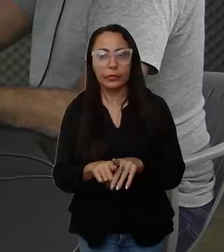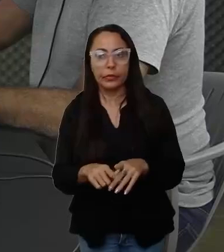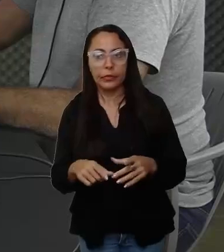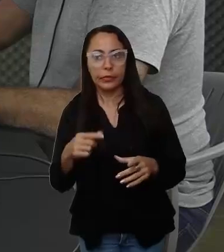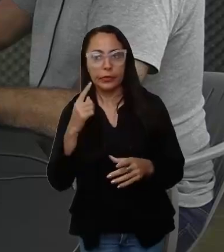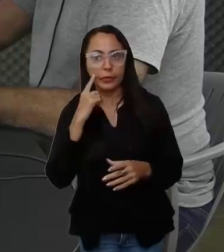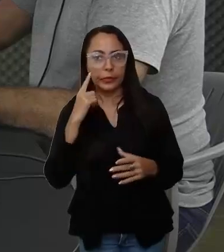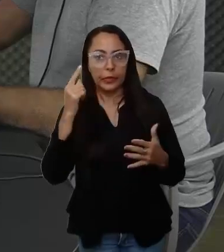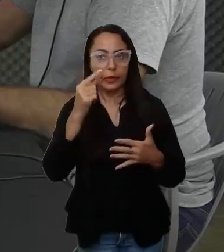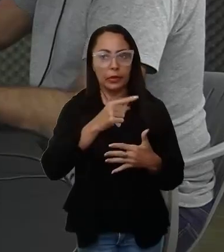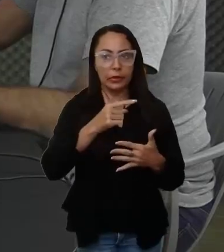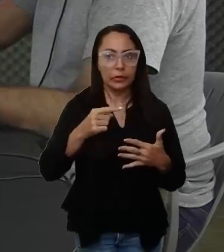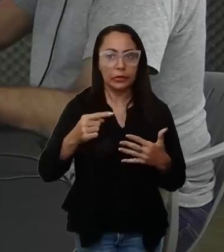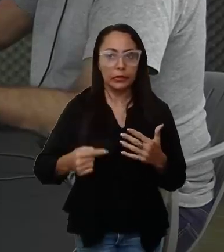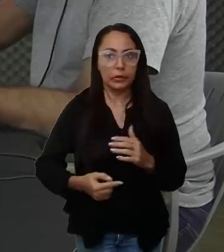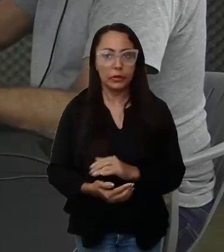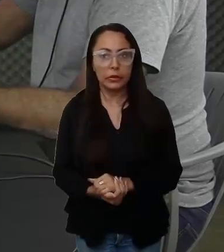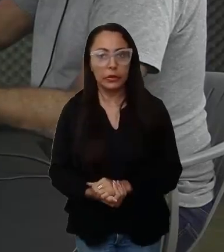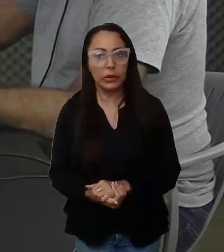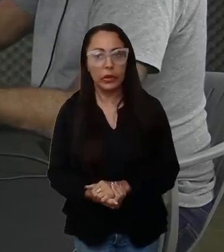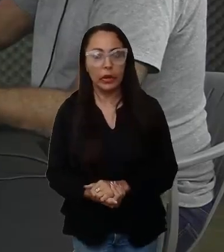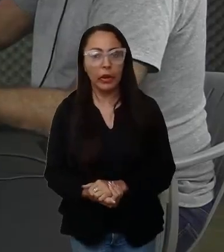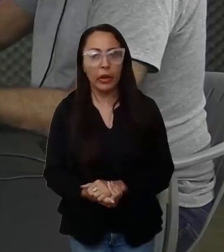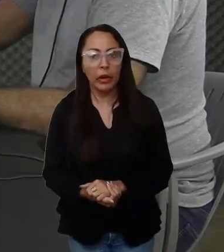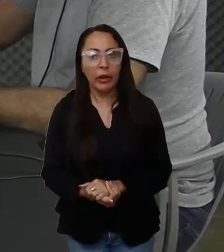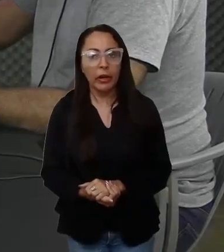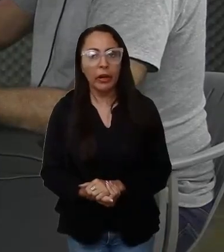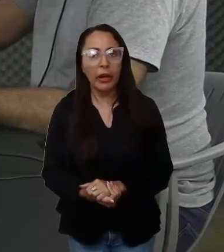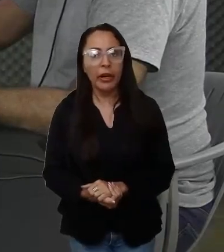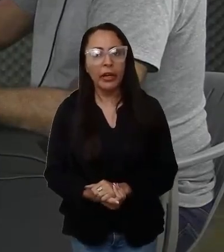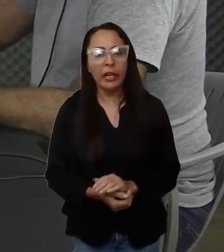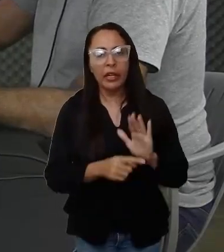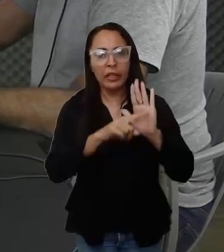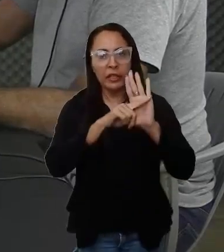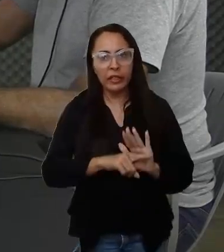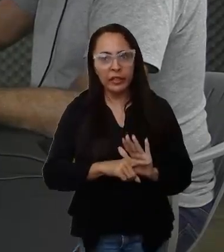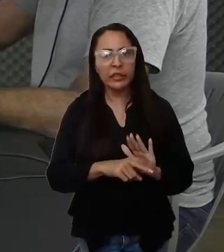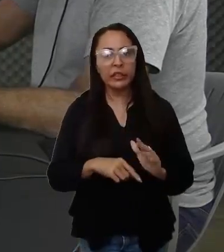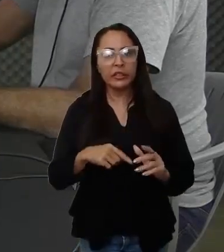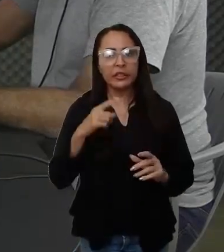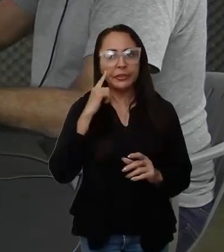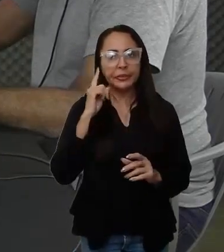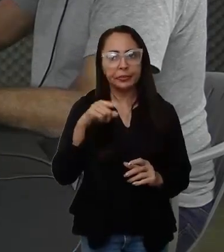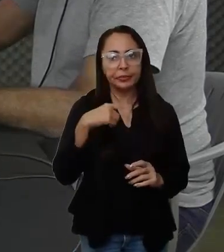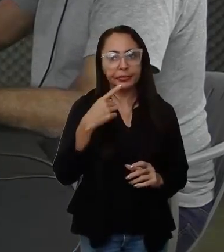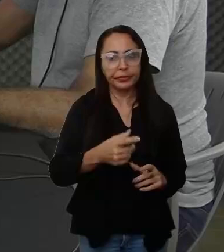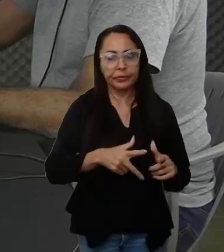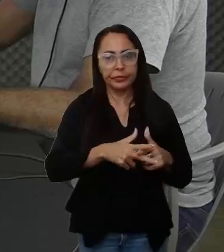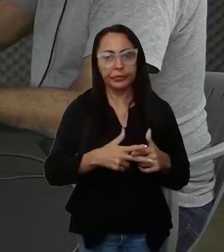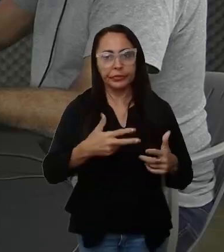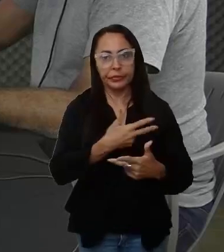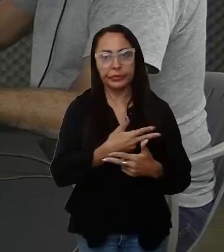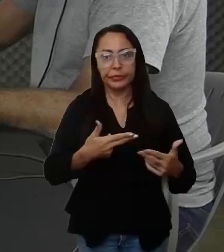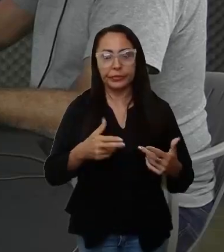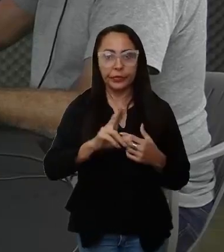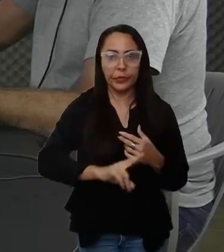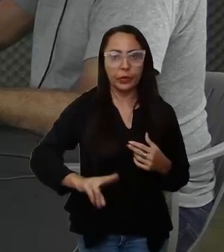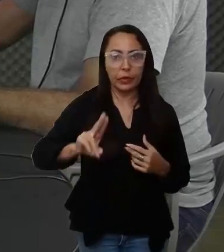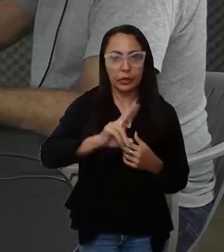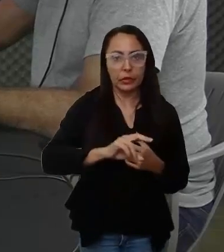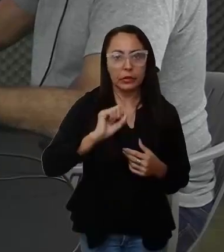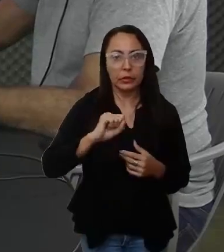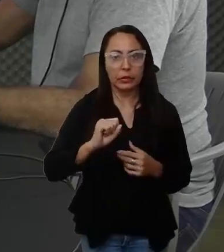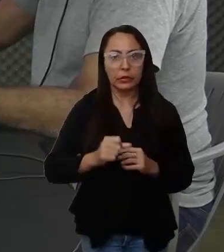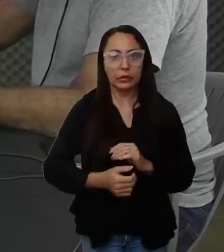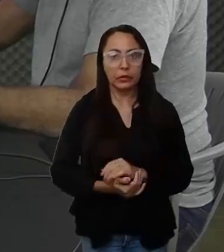questões de minimização dos efeitos negativos por conta dos equipamentos. Então, a gente utiliza tudo isso que eu já falei,